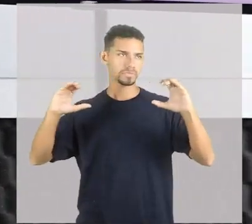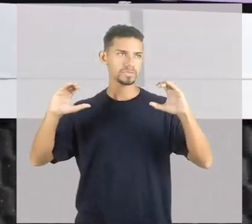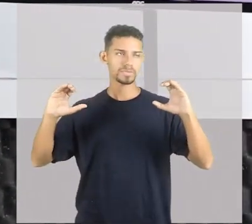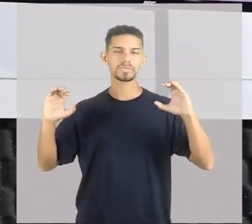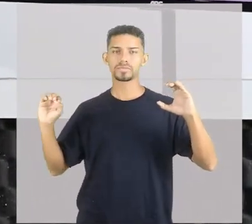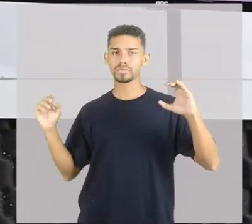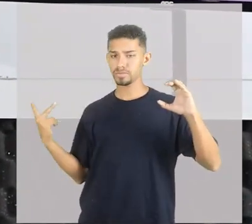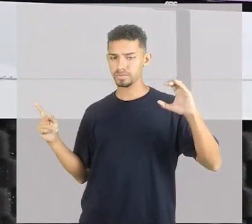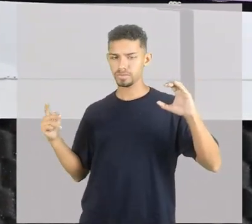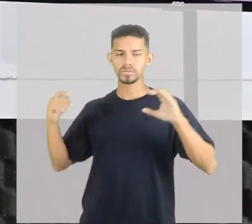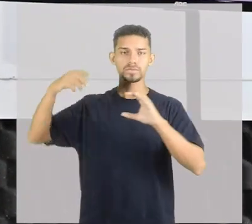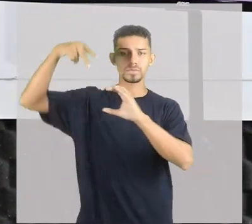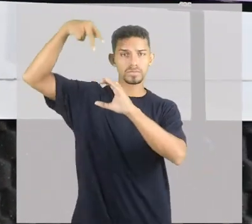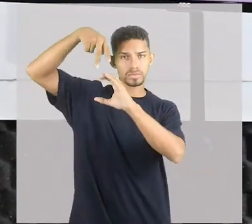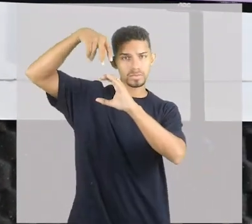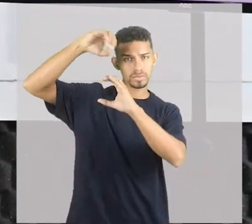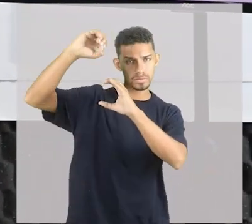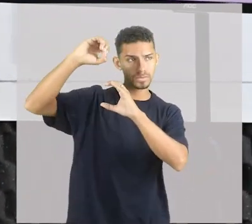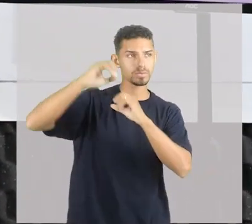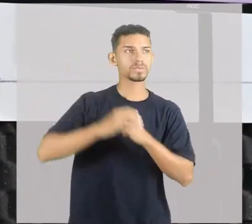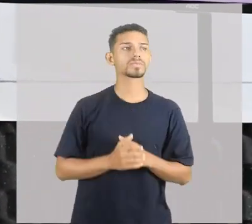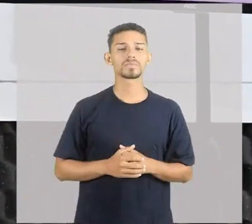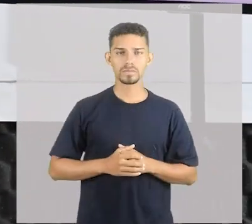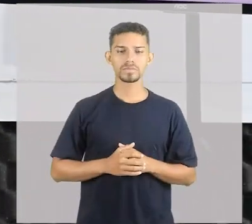estrutura, tá? Foca em mim.